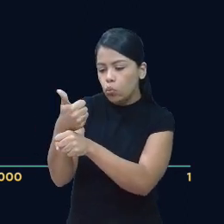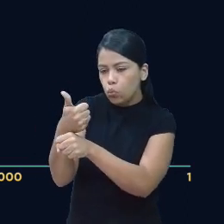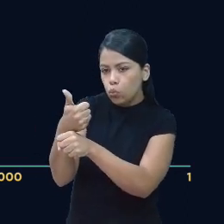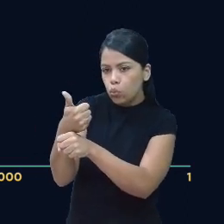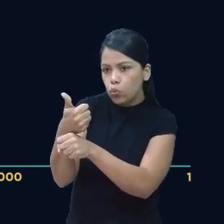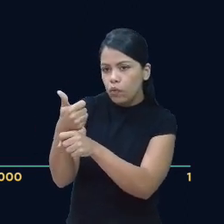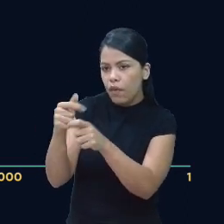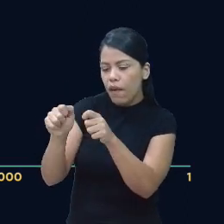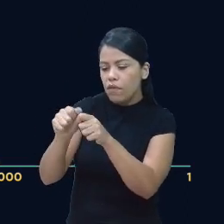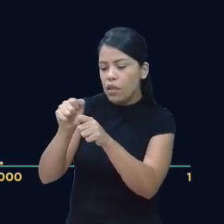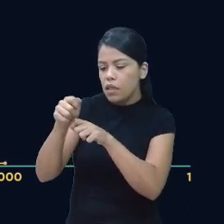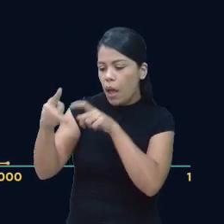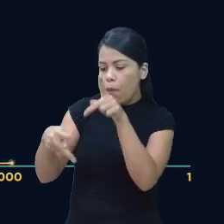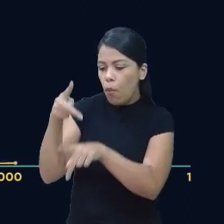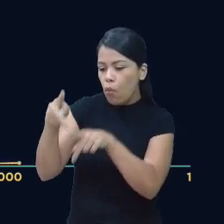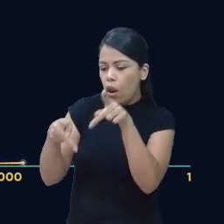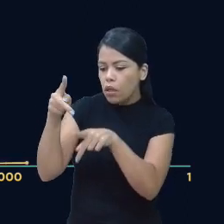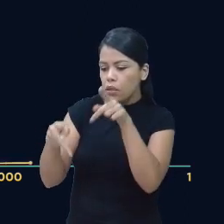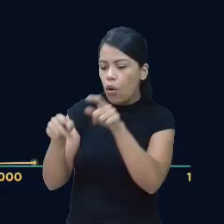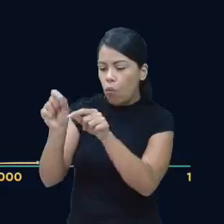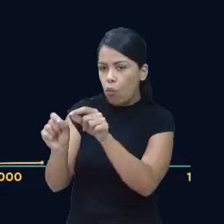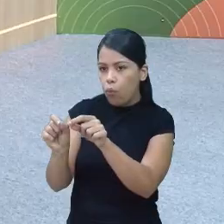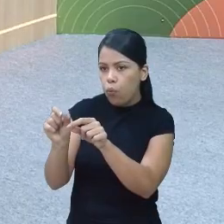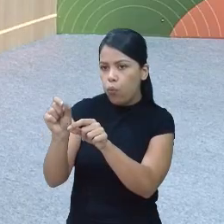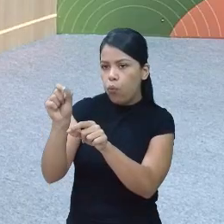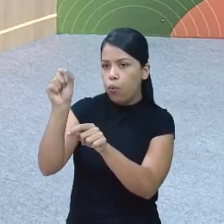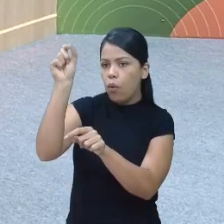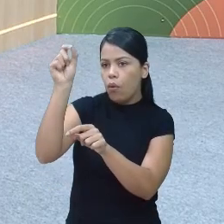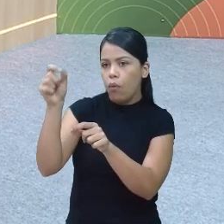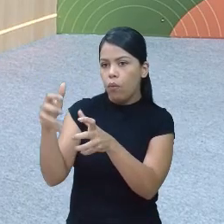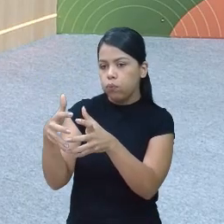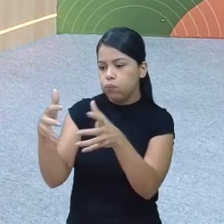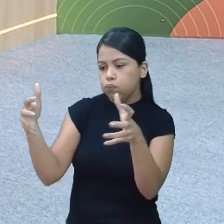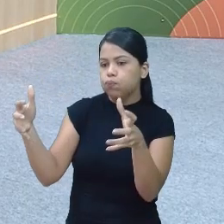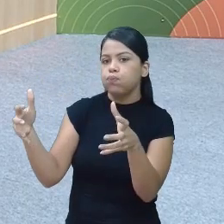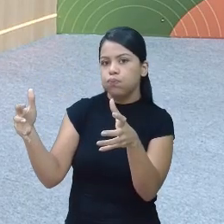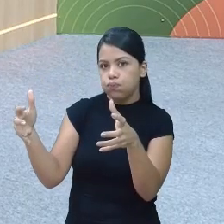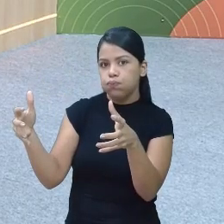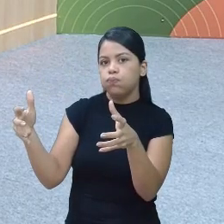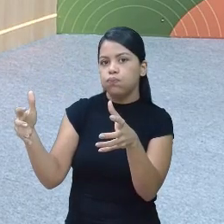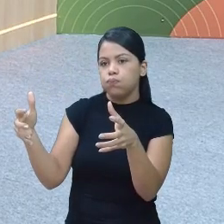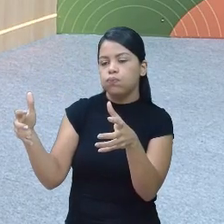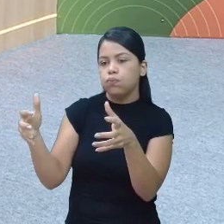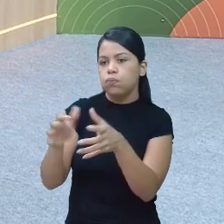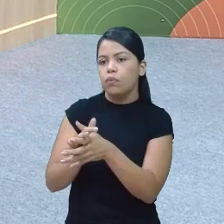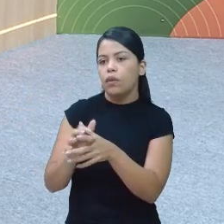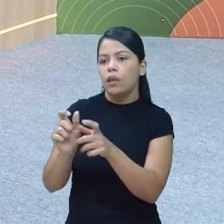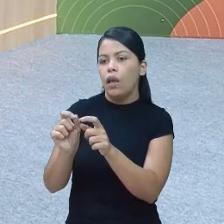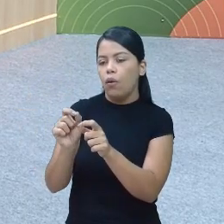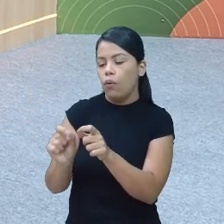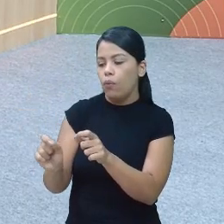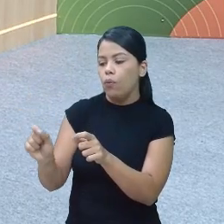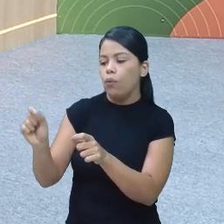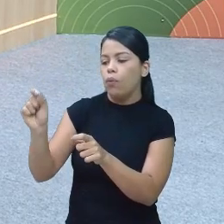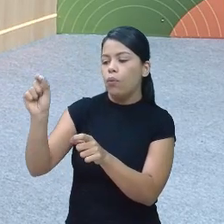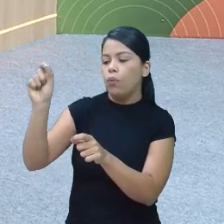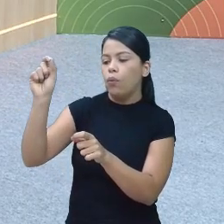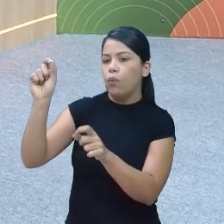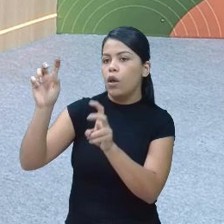que essa população ela tenha um crescimento muito grande, tá certo? A partir aqui, ó, que é a questão